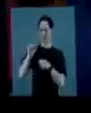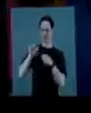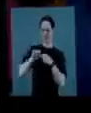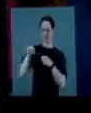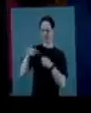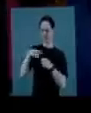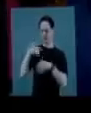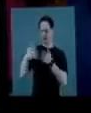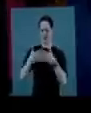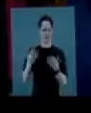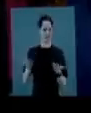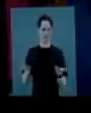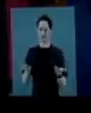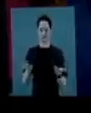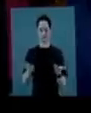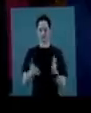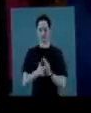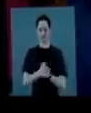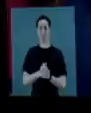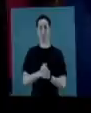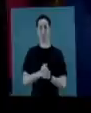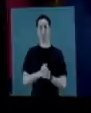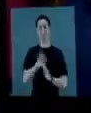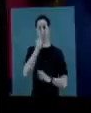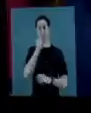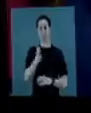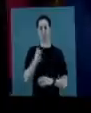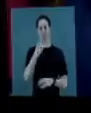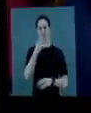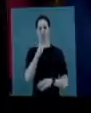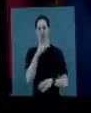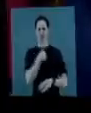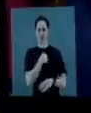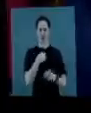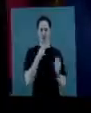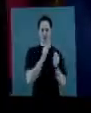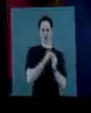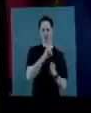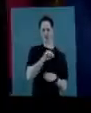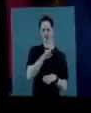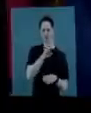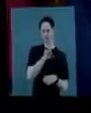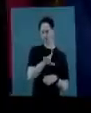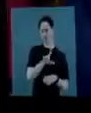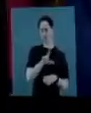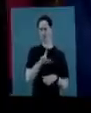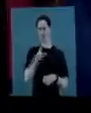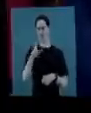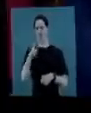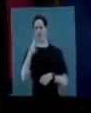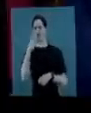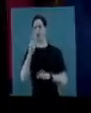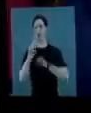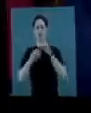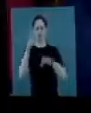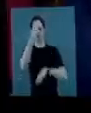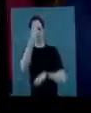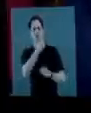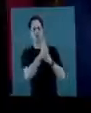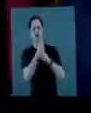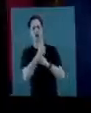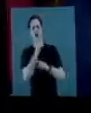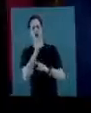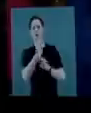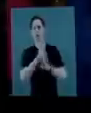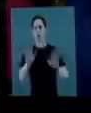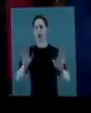tão esdrúxula a associação criminosa eu e Daniel aí fala pessoas ainda não identificadas Ou